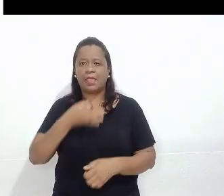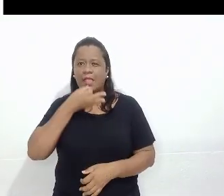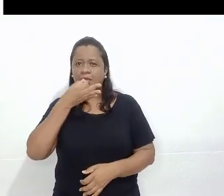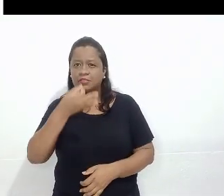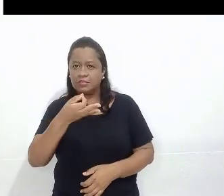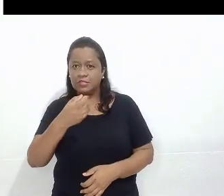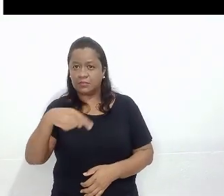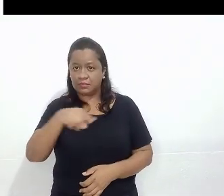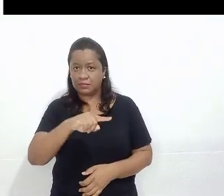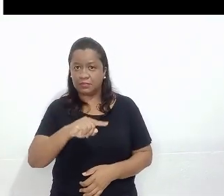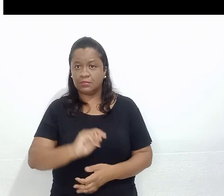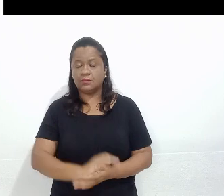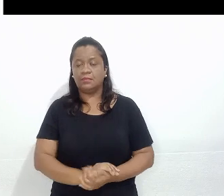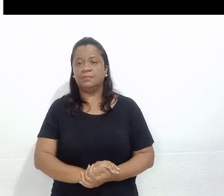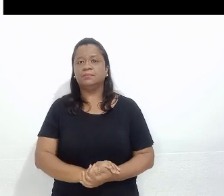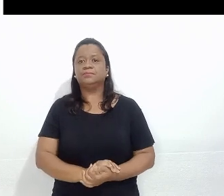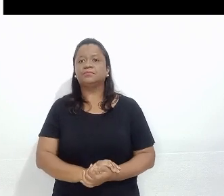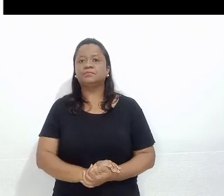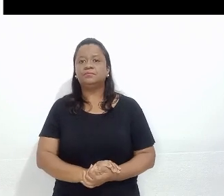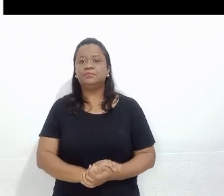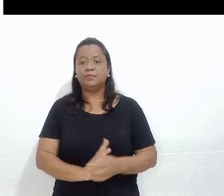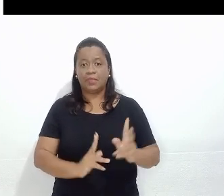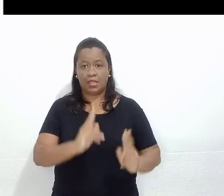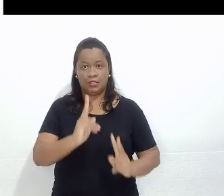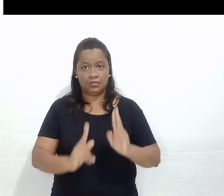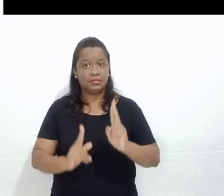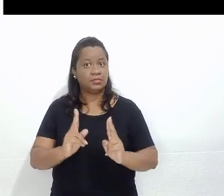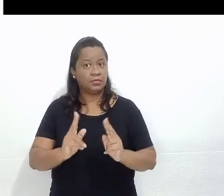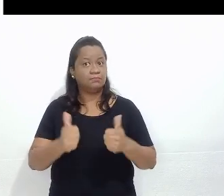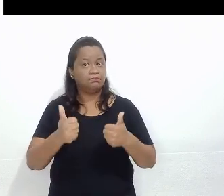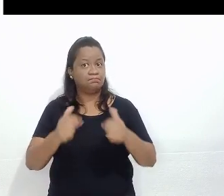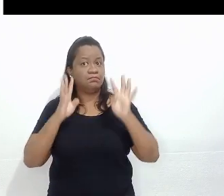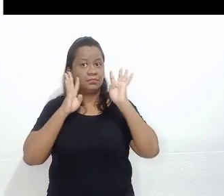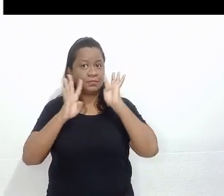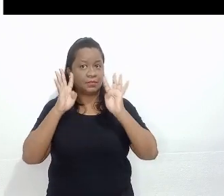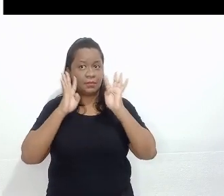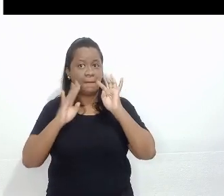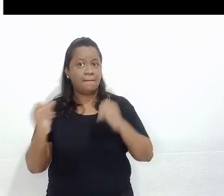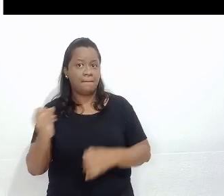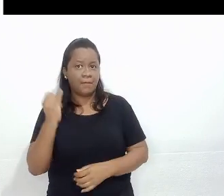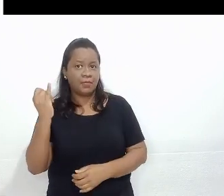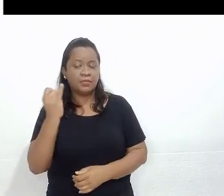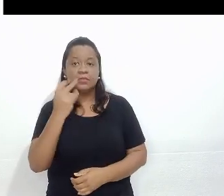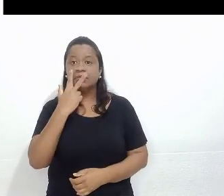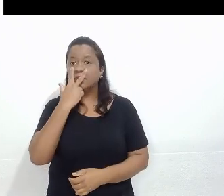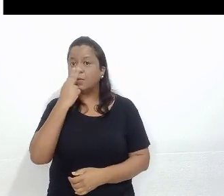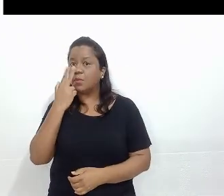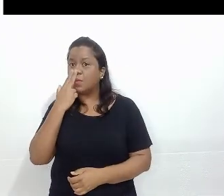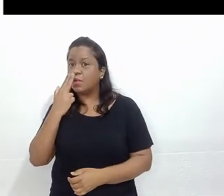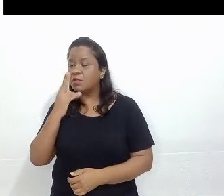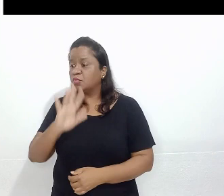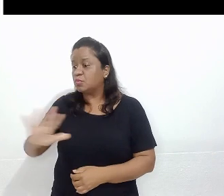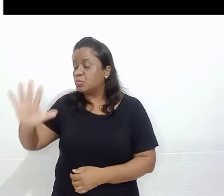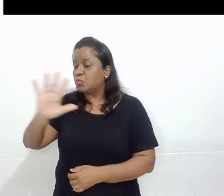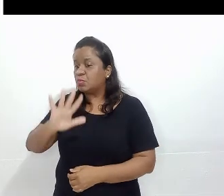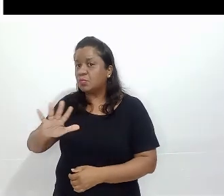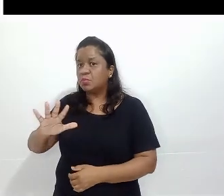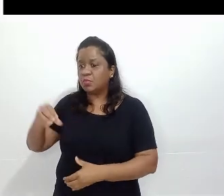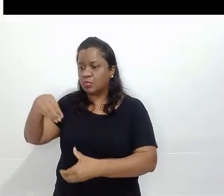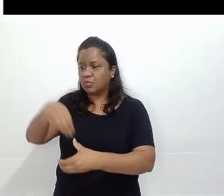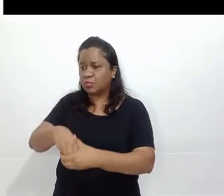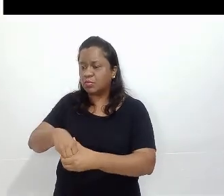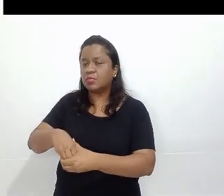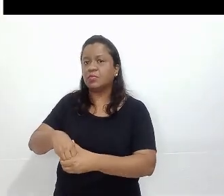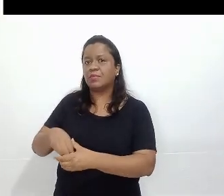para vocês. A edição é uma coisa muito legal, muito importante. E eu acho que todo mundo que trabalha com